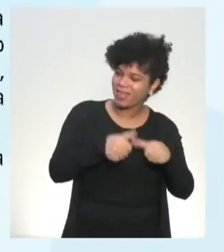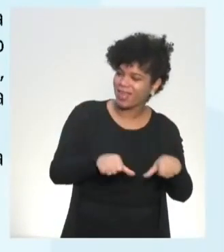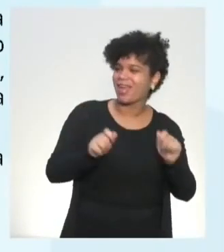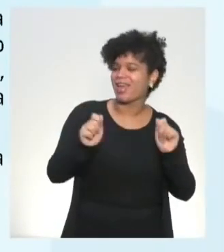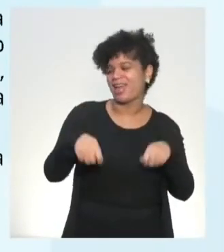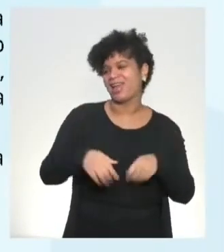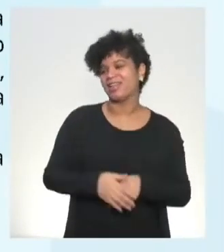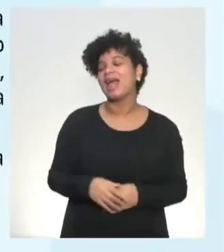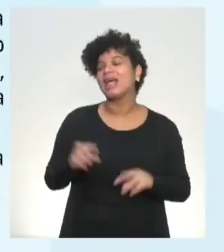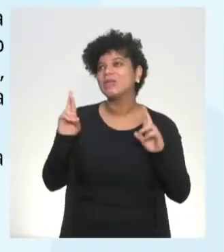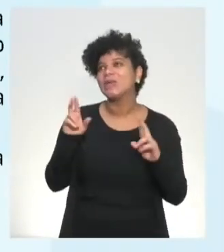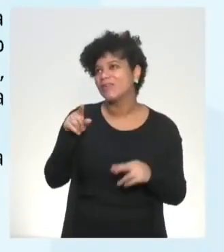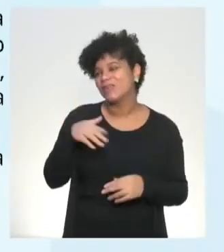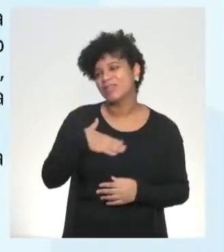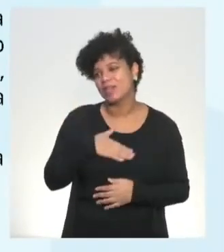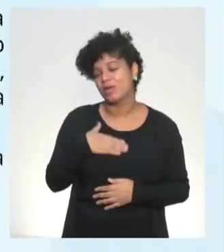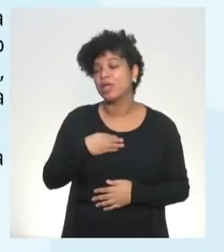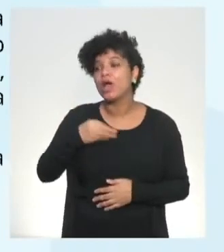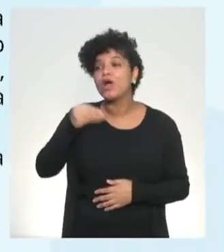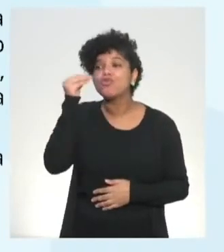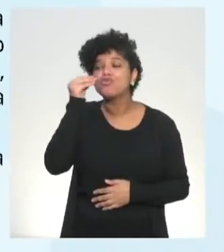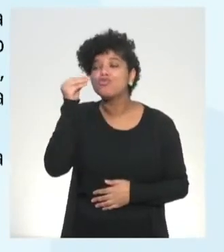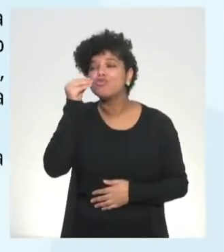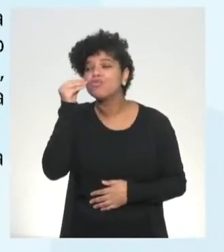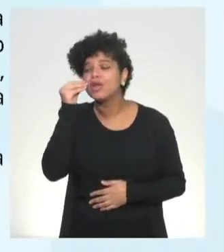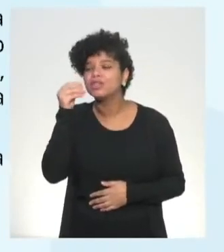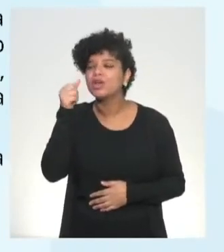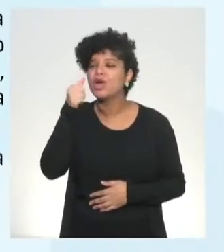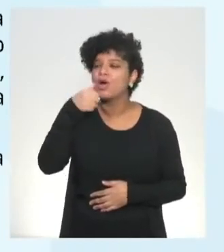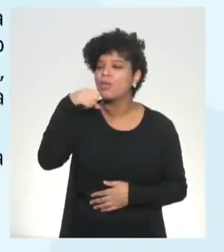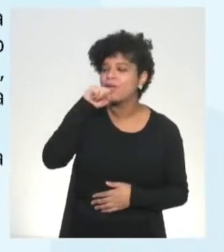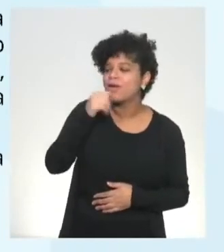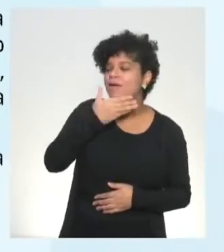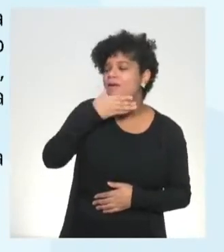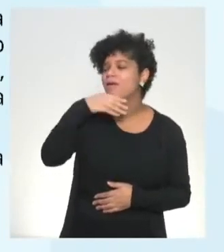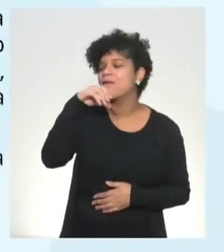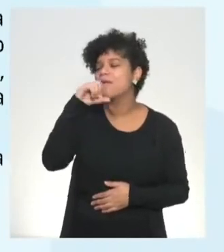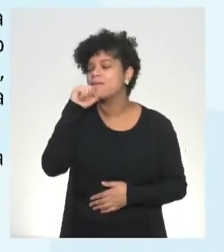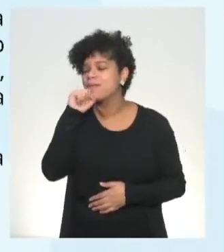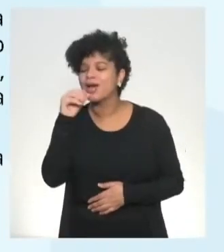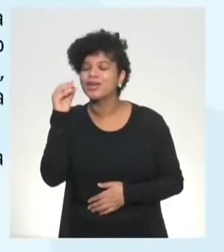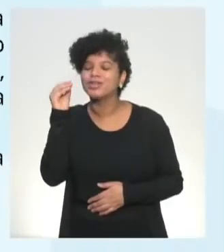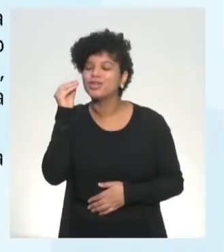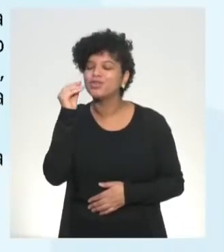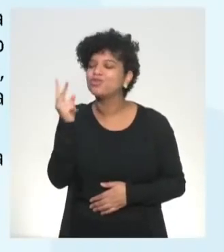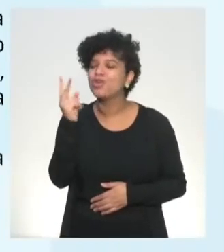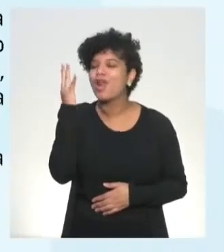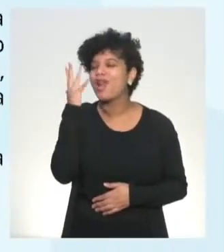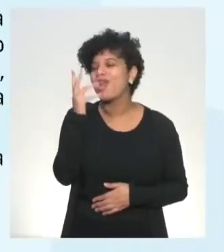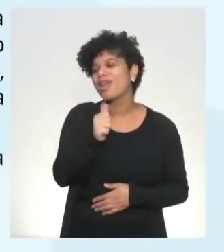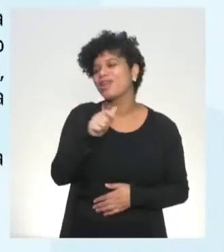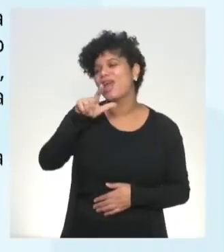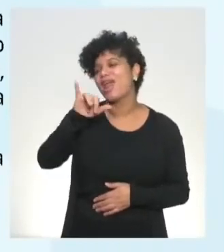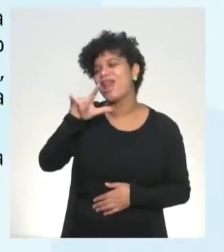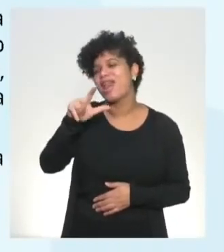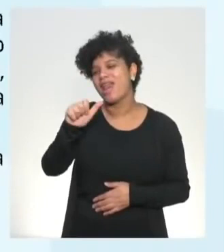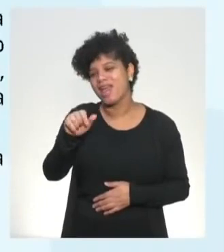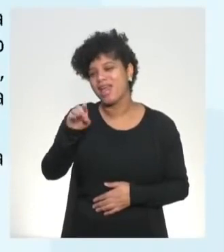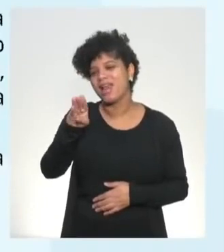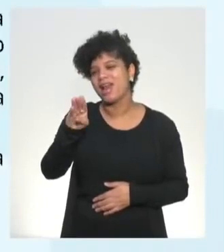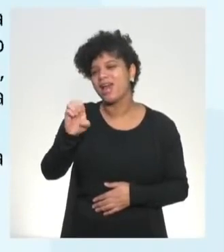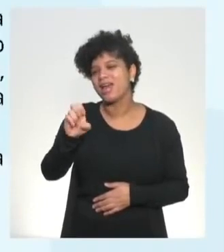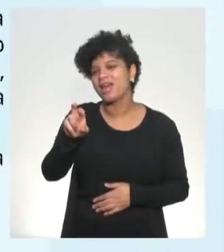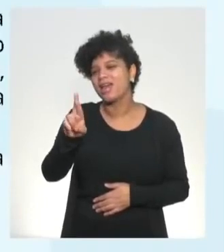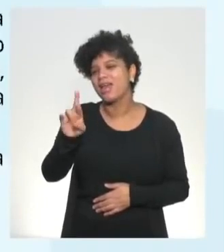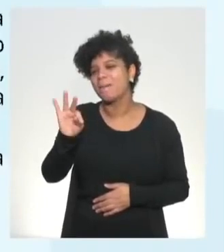goste. Mande um beijo para os seus lindos pais, Leila e Berk. Diga para eles que sinto saudade